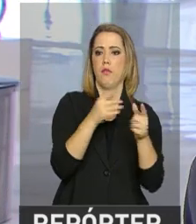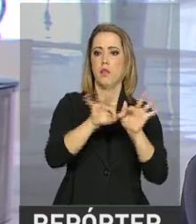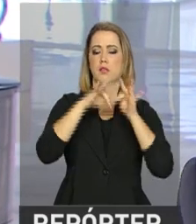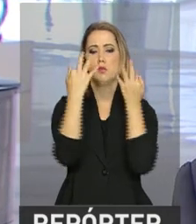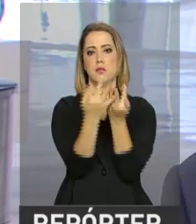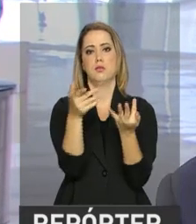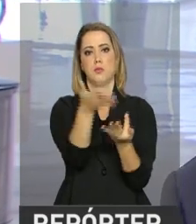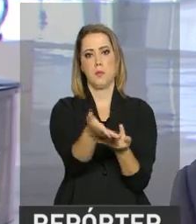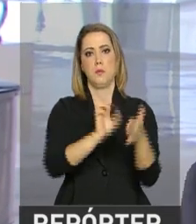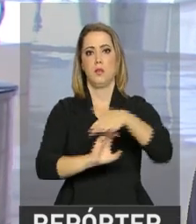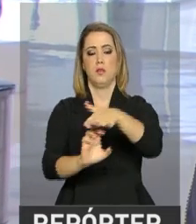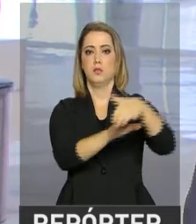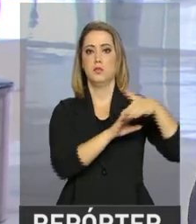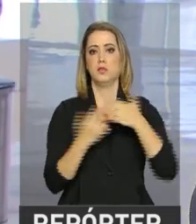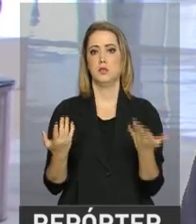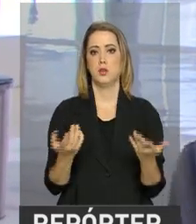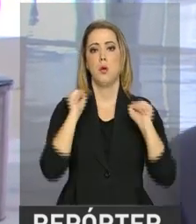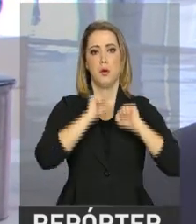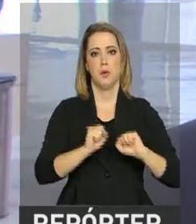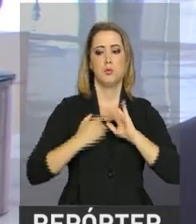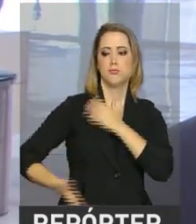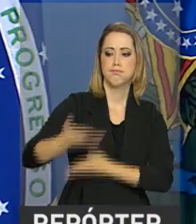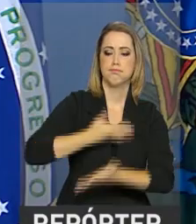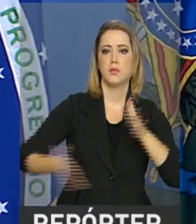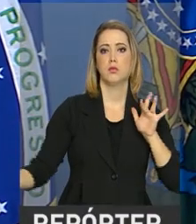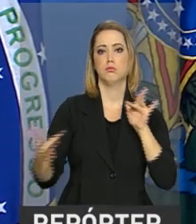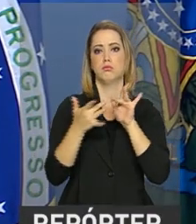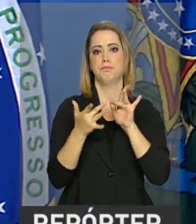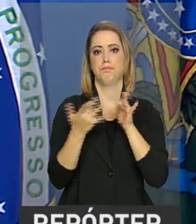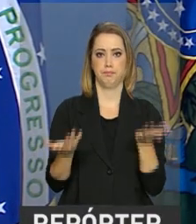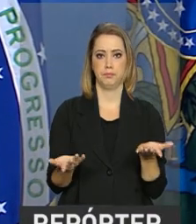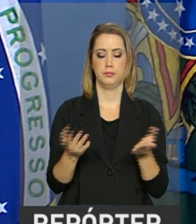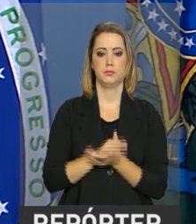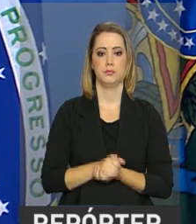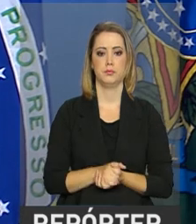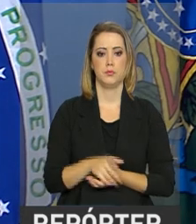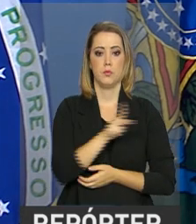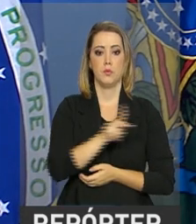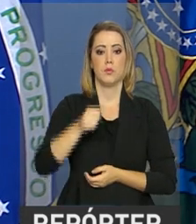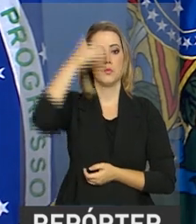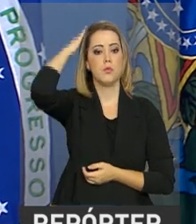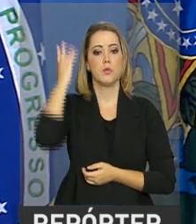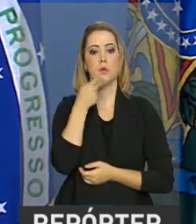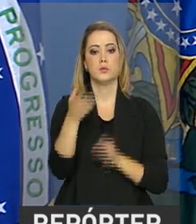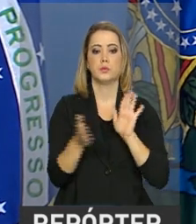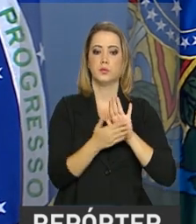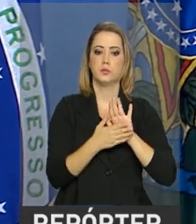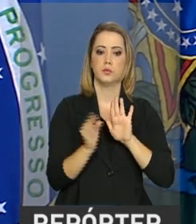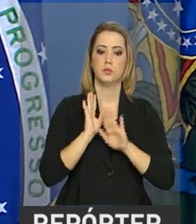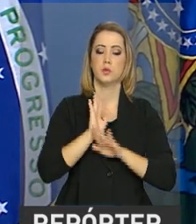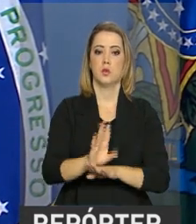fam das empresas elas vão poder ser negociadas o presidente Michel Temer disse que as propostas vão